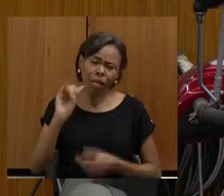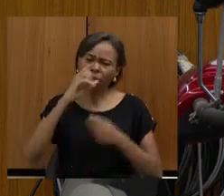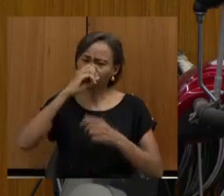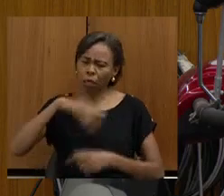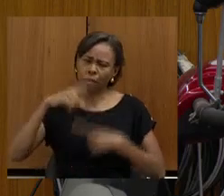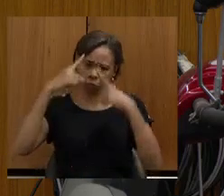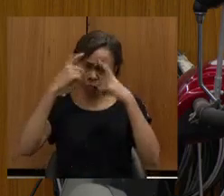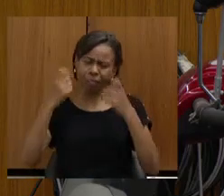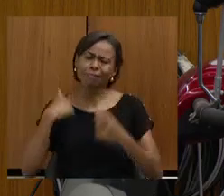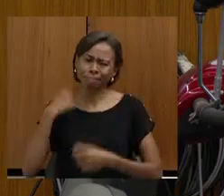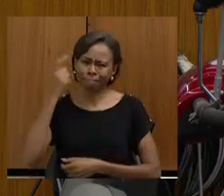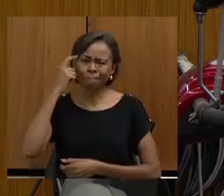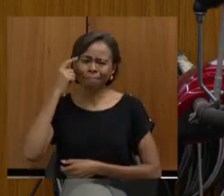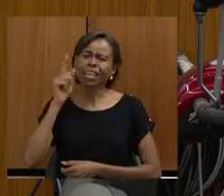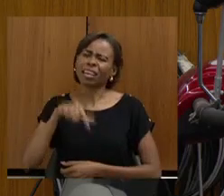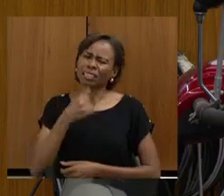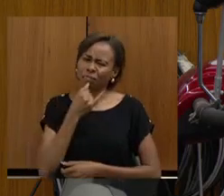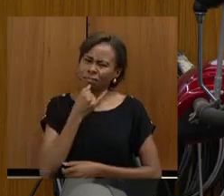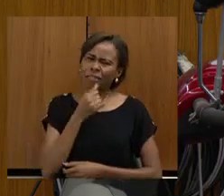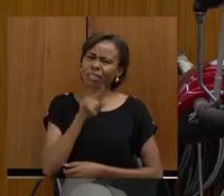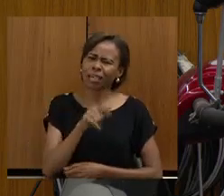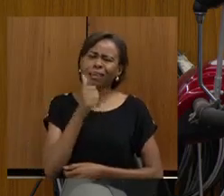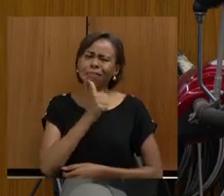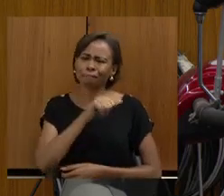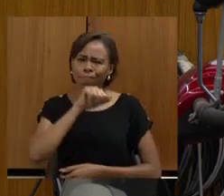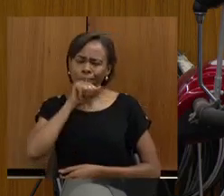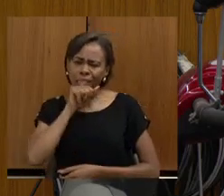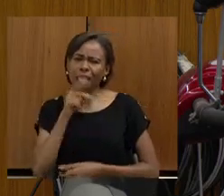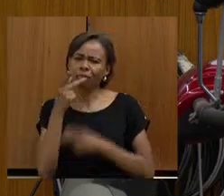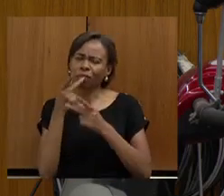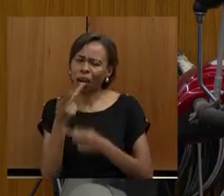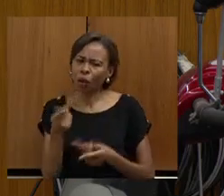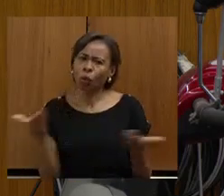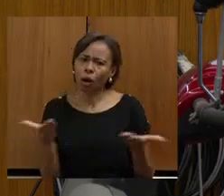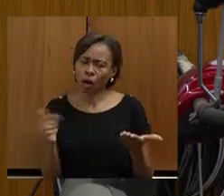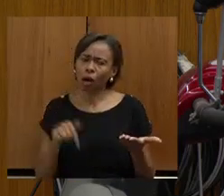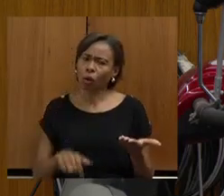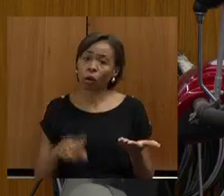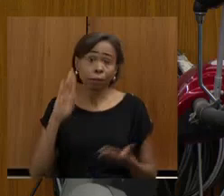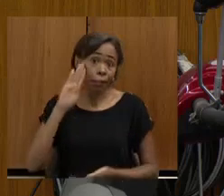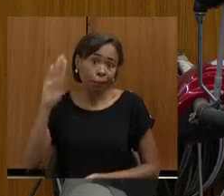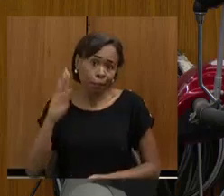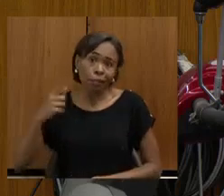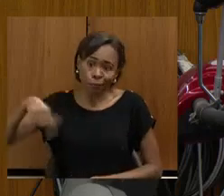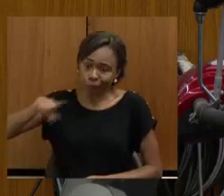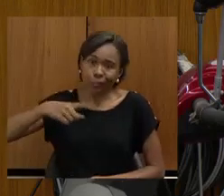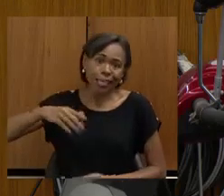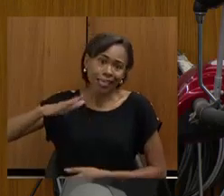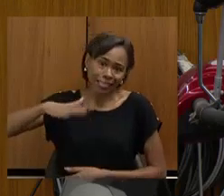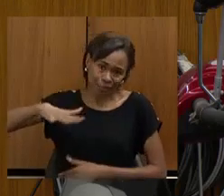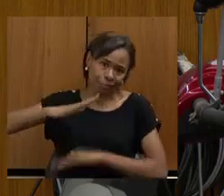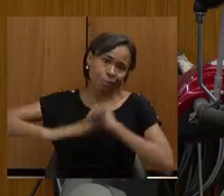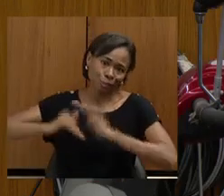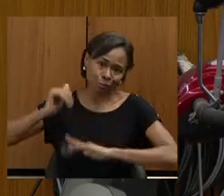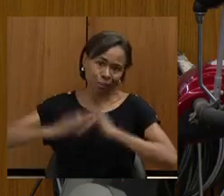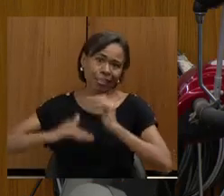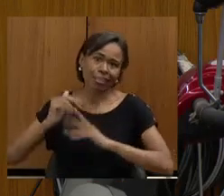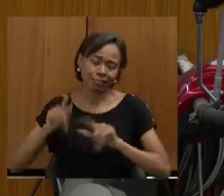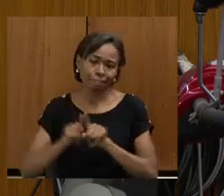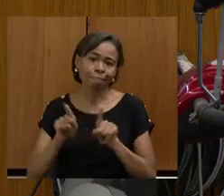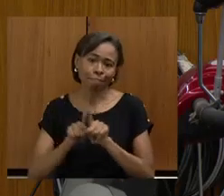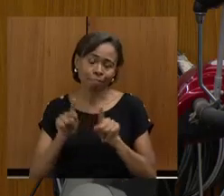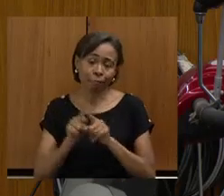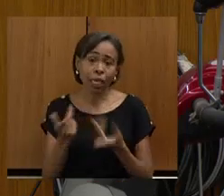ser muito triste para as mães que dão esse testemunho aqui agora, e principalmente para vocês, profissionais, para nossos